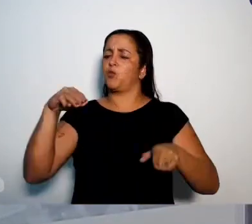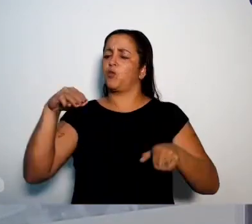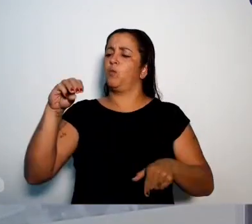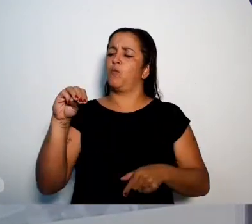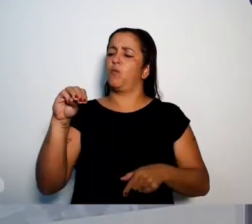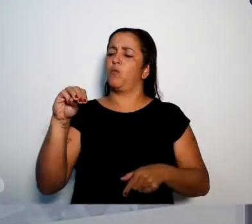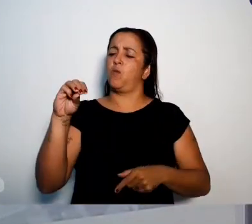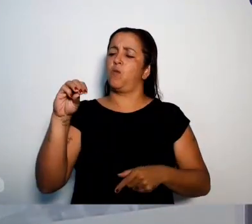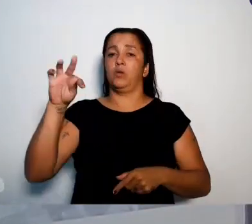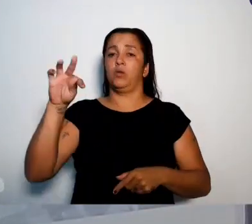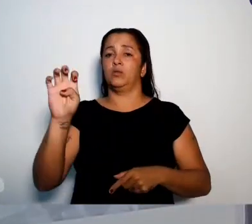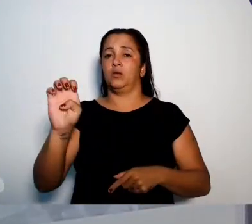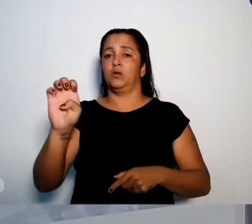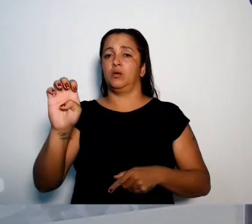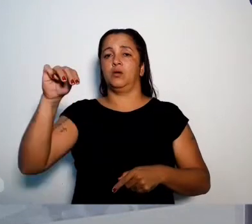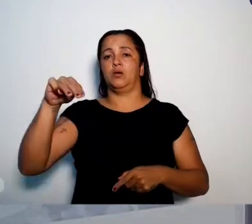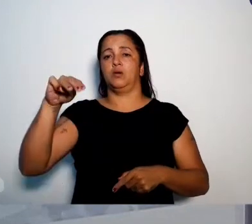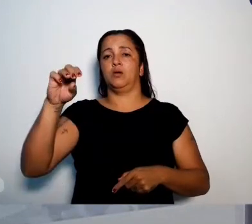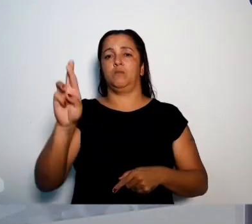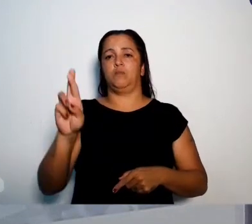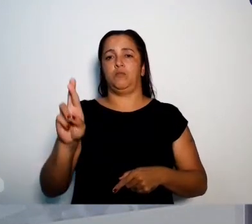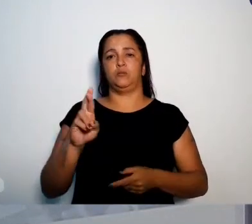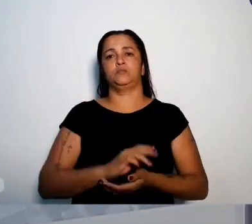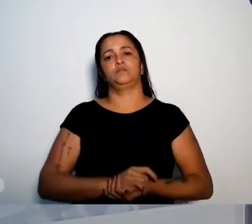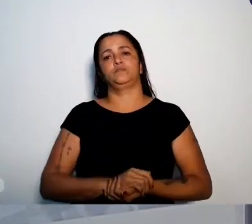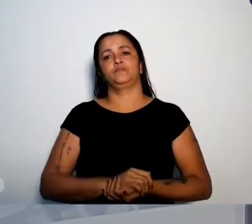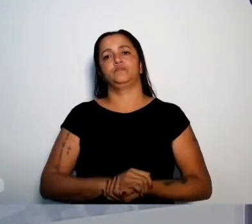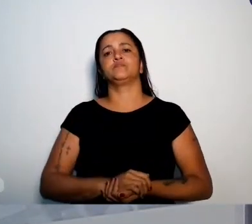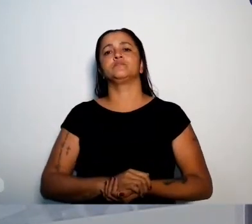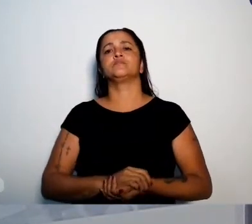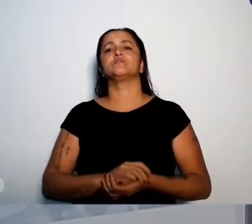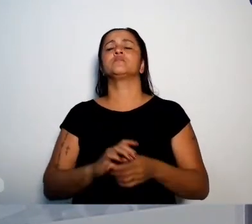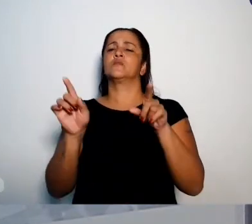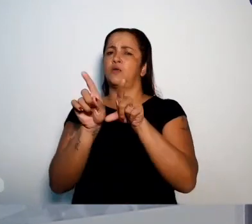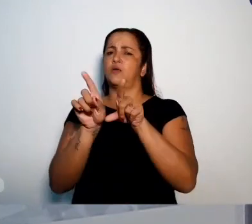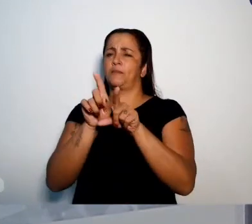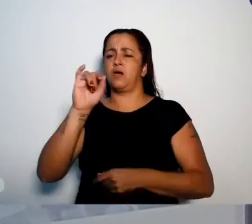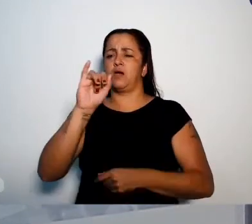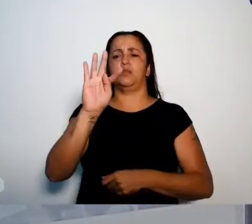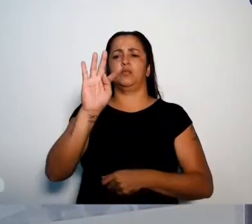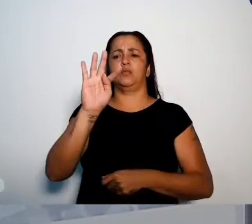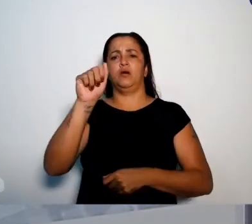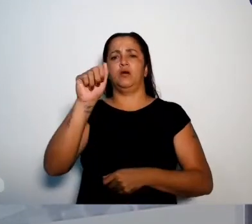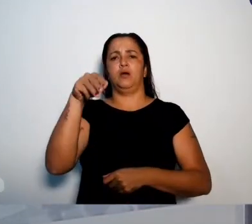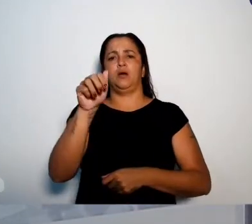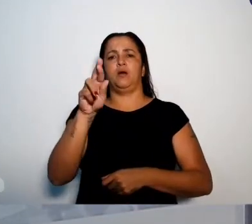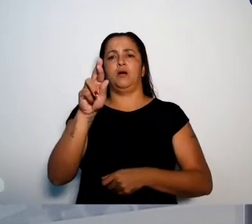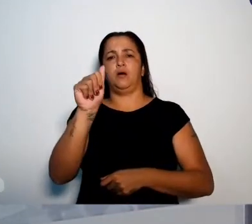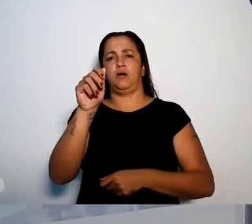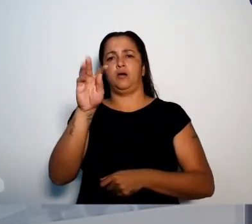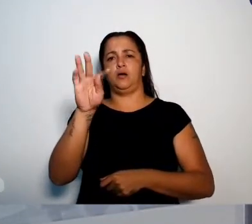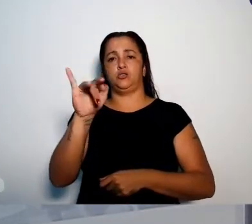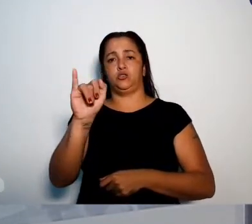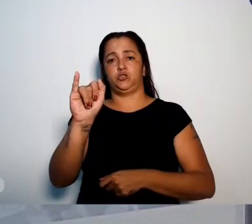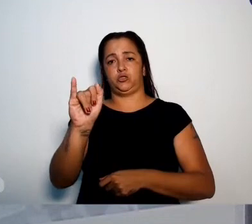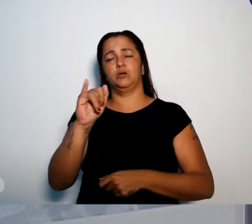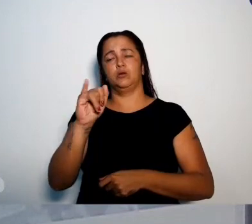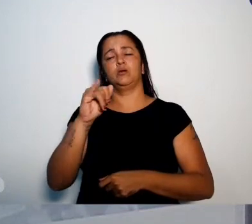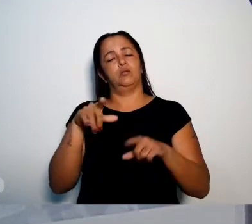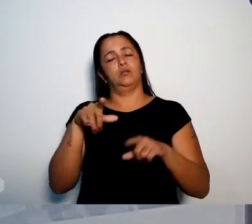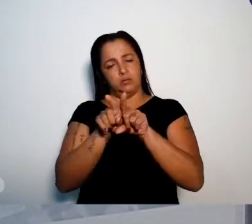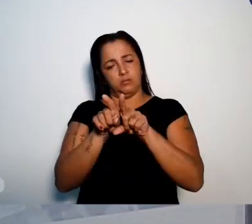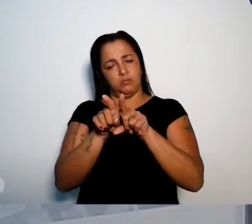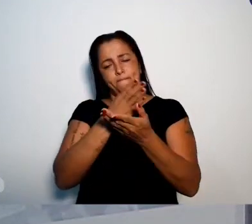ali no Itamaraty também fizemos muitas coisas, muitos pedidos realizados. Aquilo que eu falei,